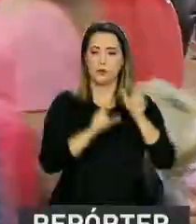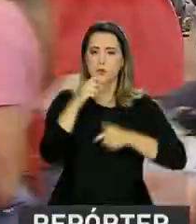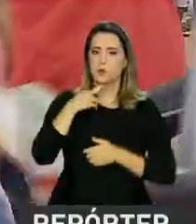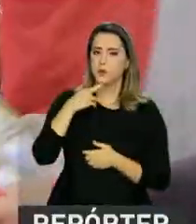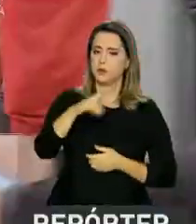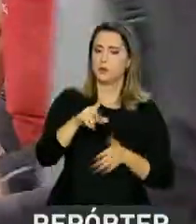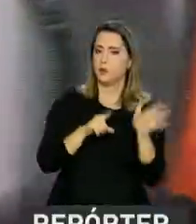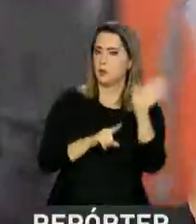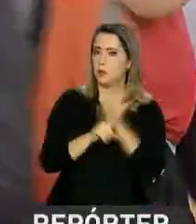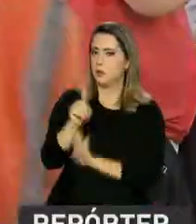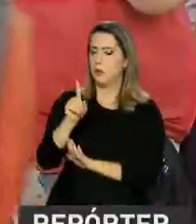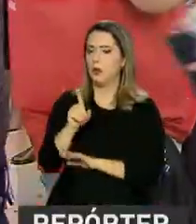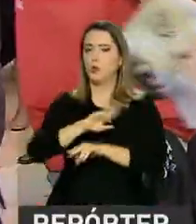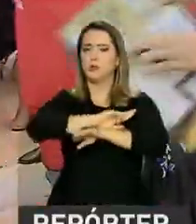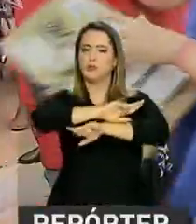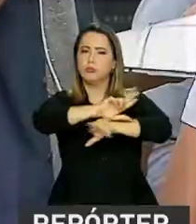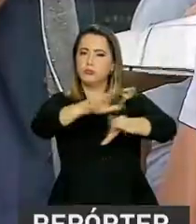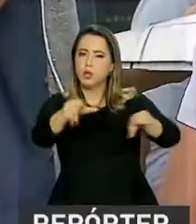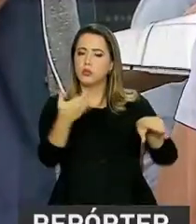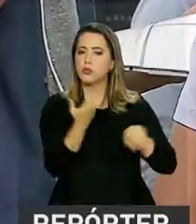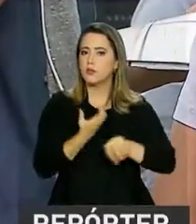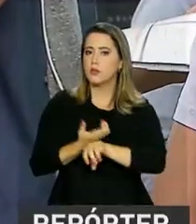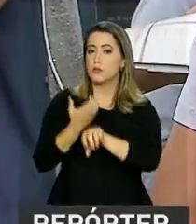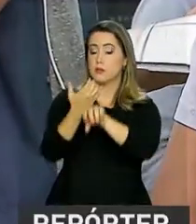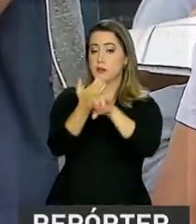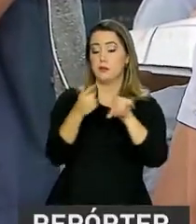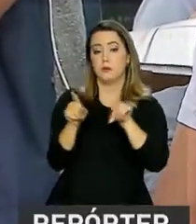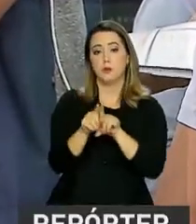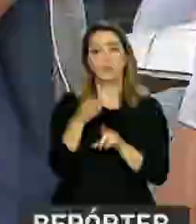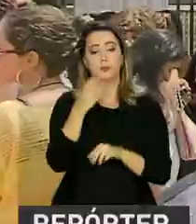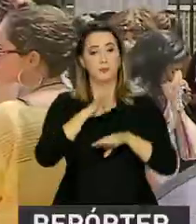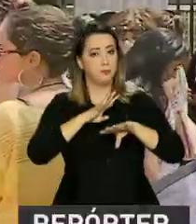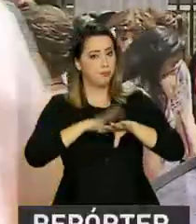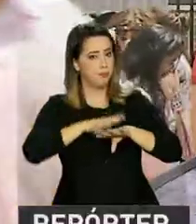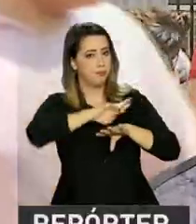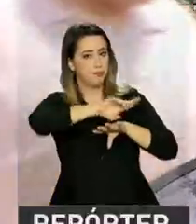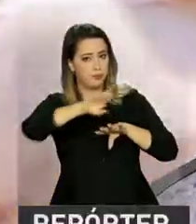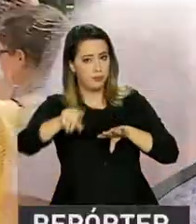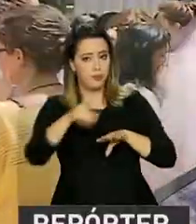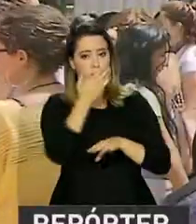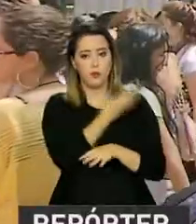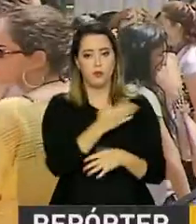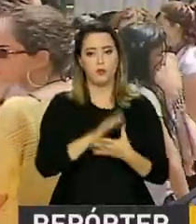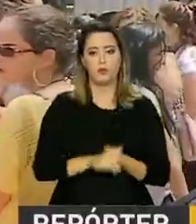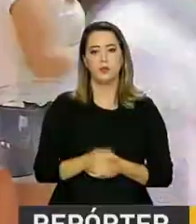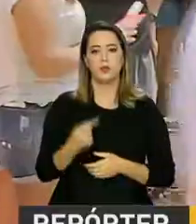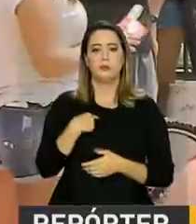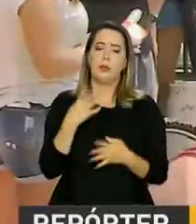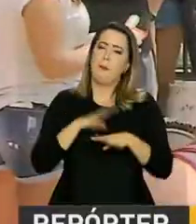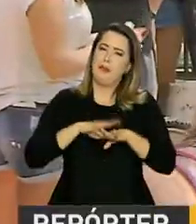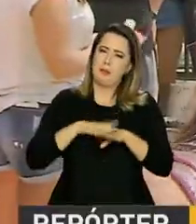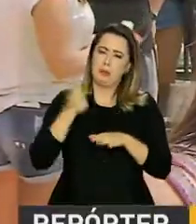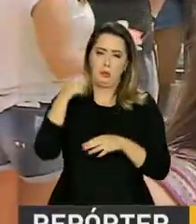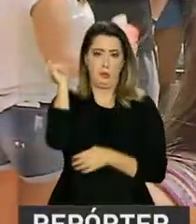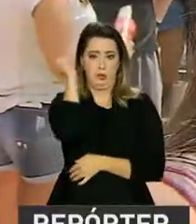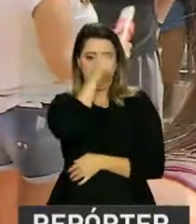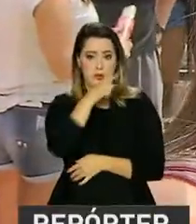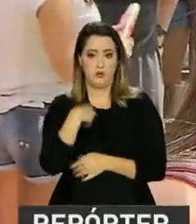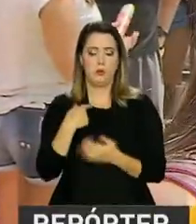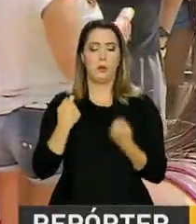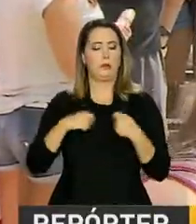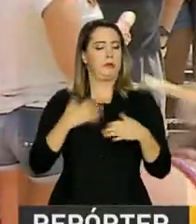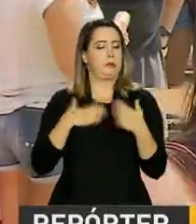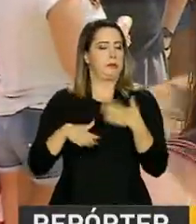responderam questões de química, física, biologia e matemática. Acho exatas um pouco mais complicado. A pessoa tem que ficar muito